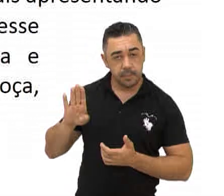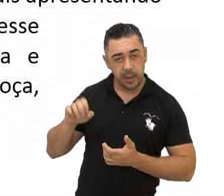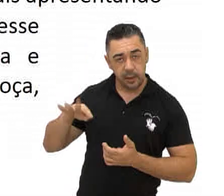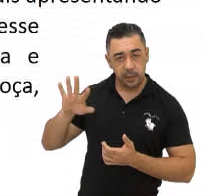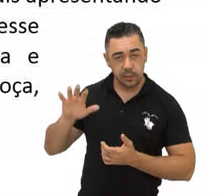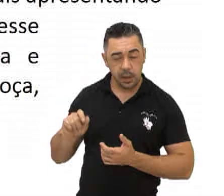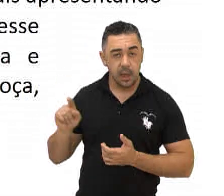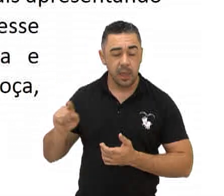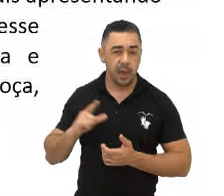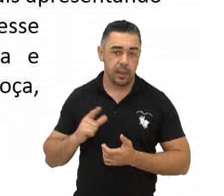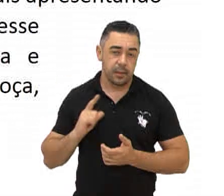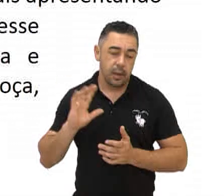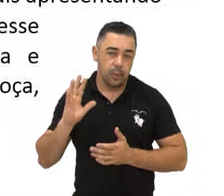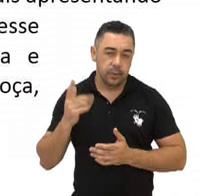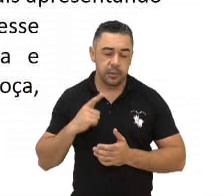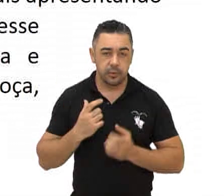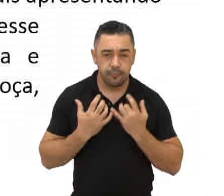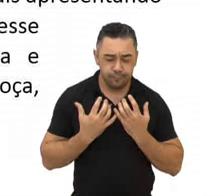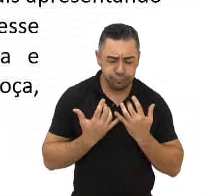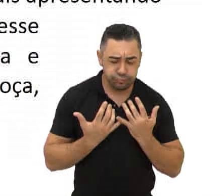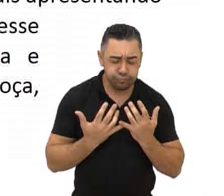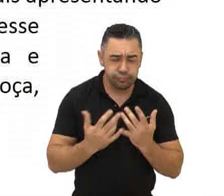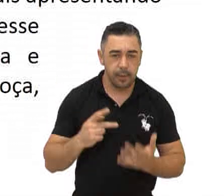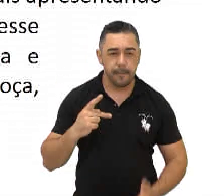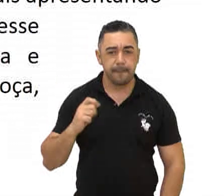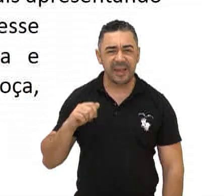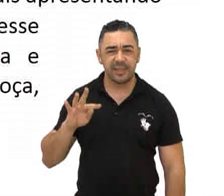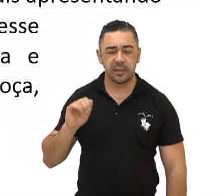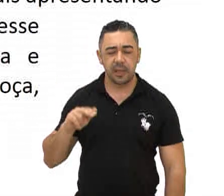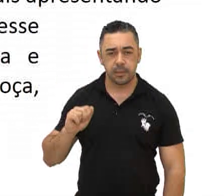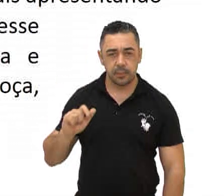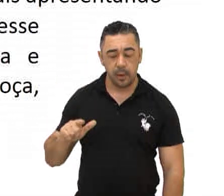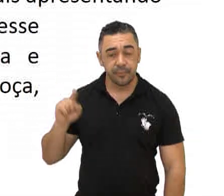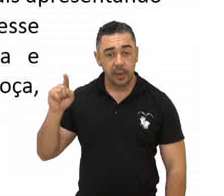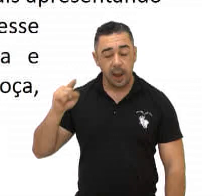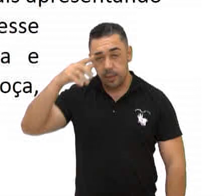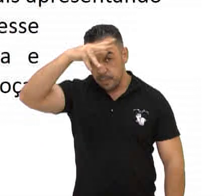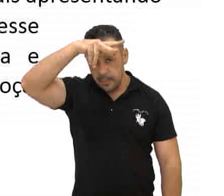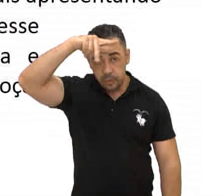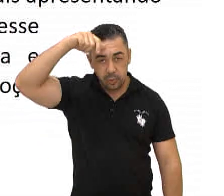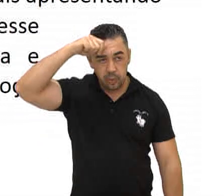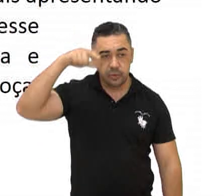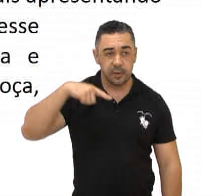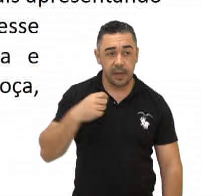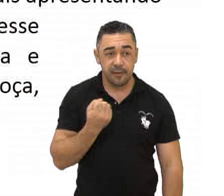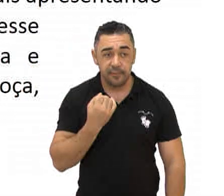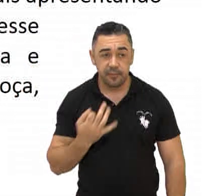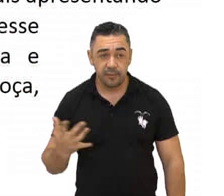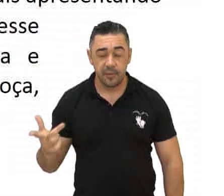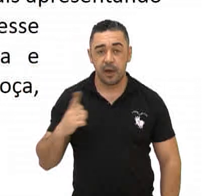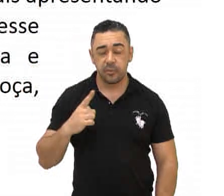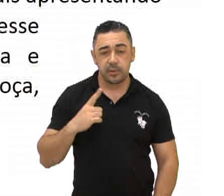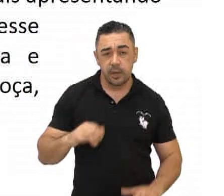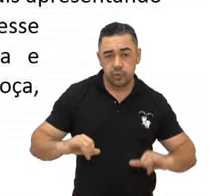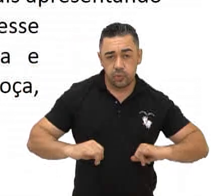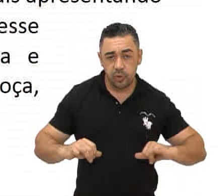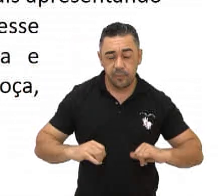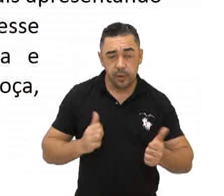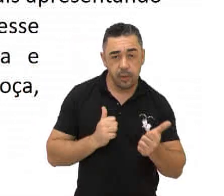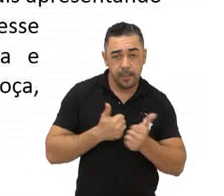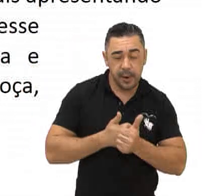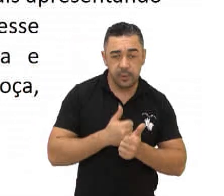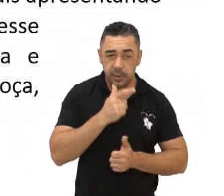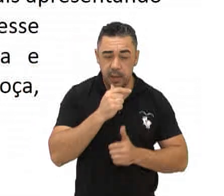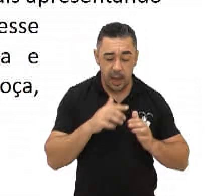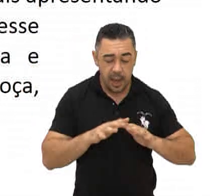dos incêndios no Pantanal. Sob o sol mato-grossense, um grupo de queixadas agoniza nas imediações de um lamaçal, um dos